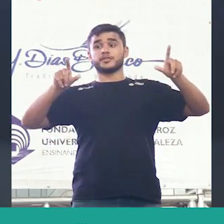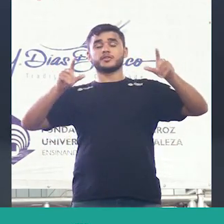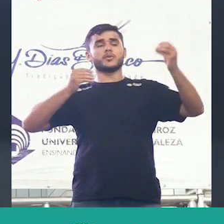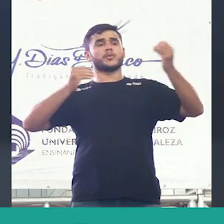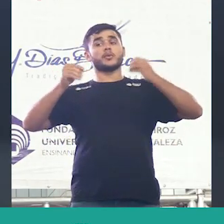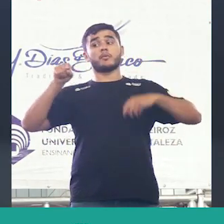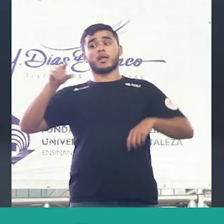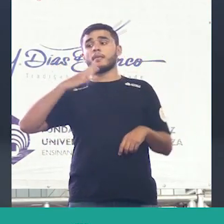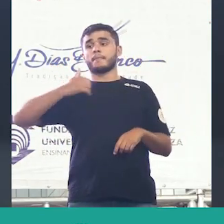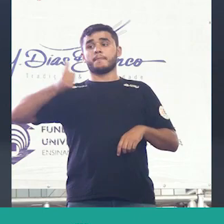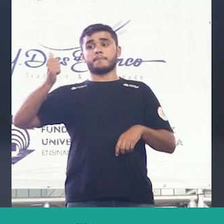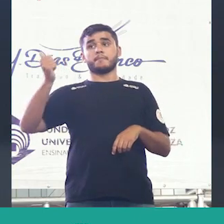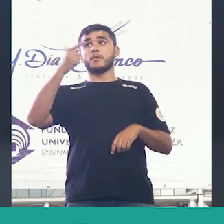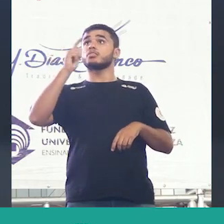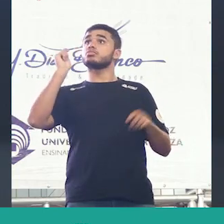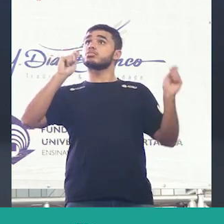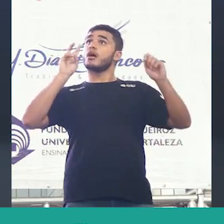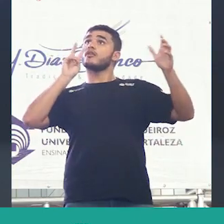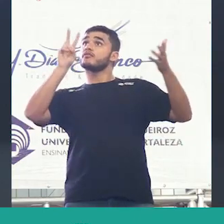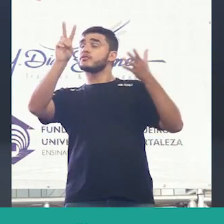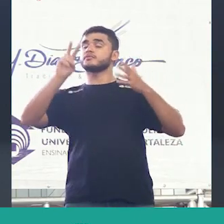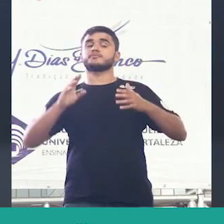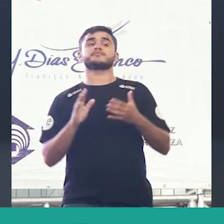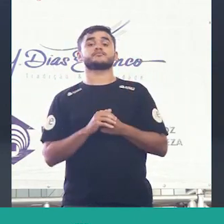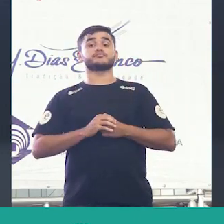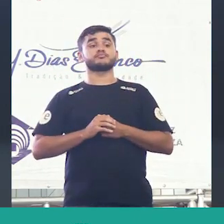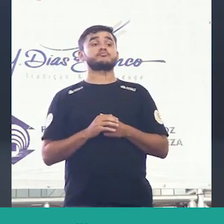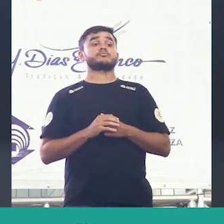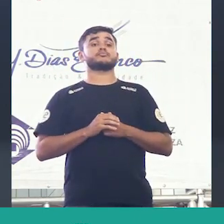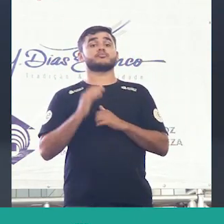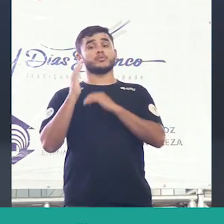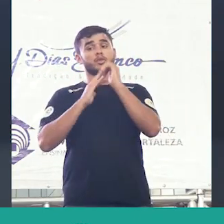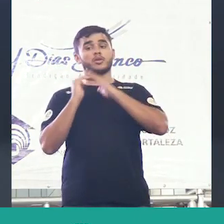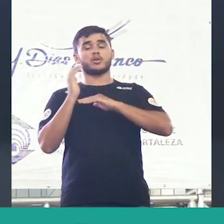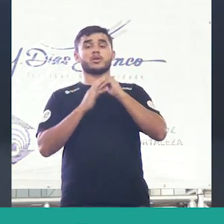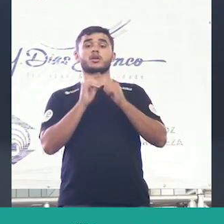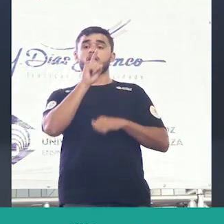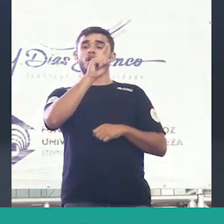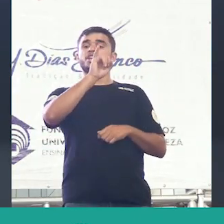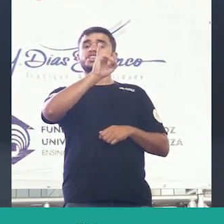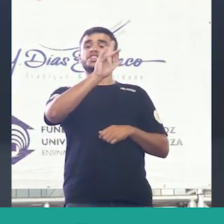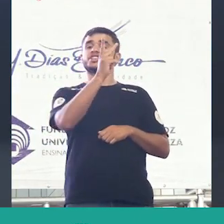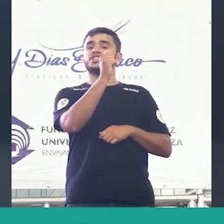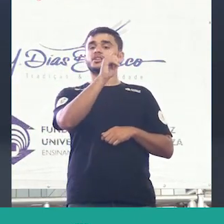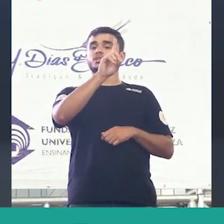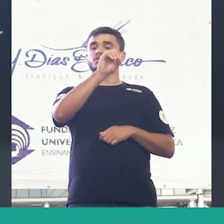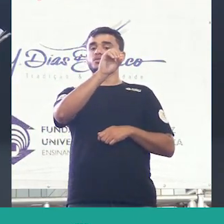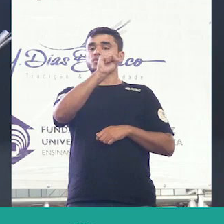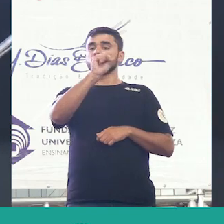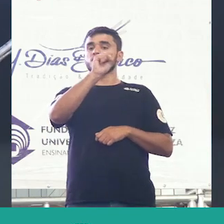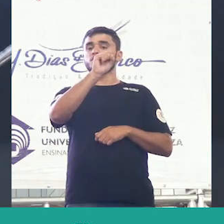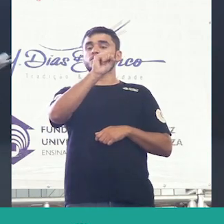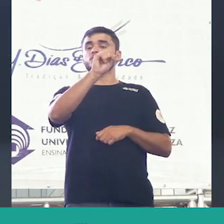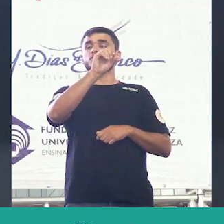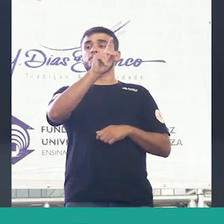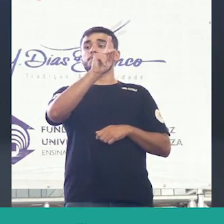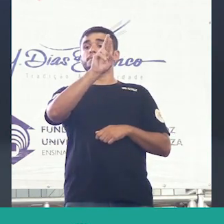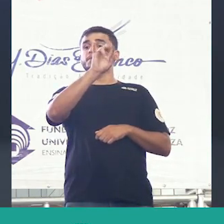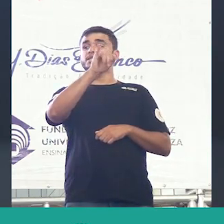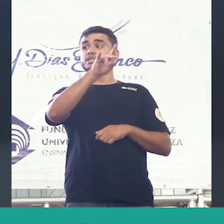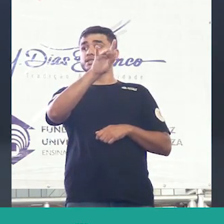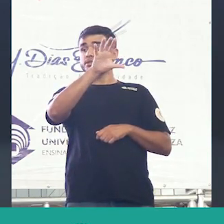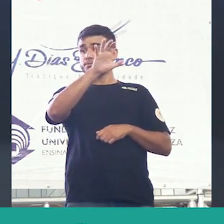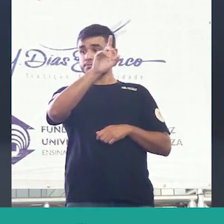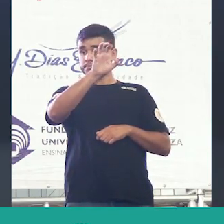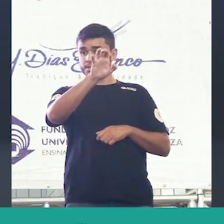lá. Parte dos profissionais foram para a Ilha do Príncipe, partes vieram para Sobral.